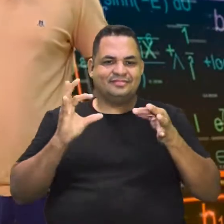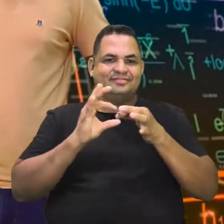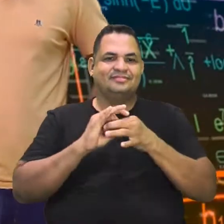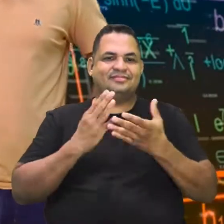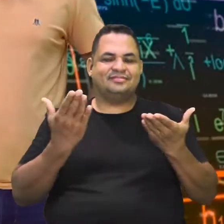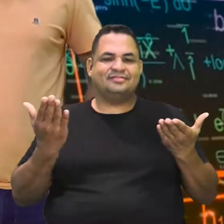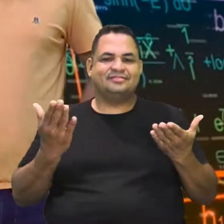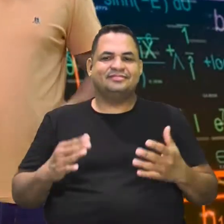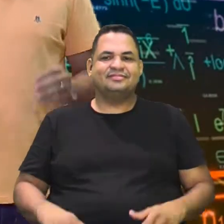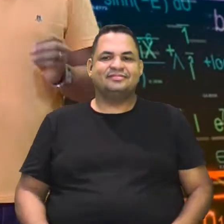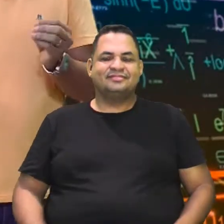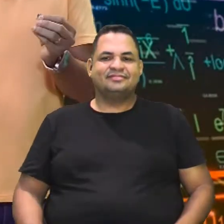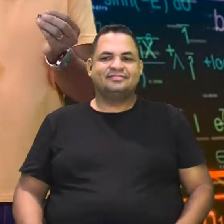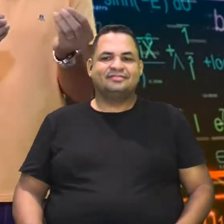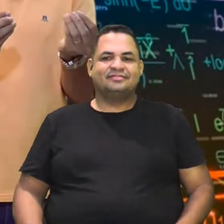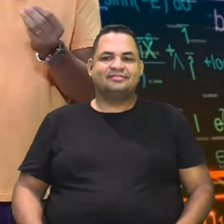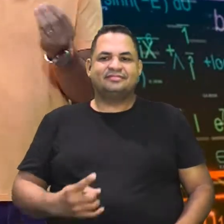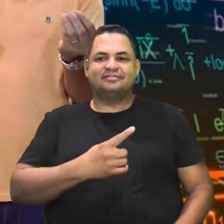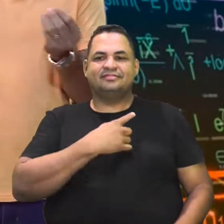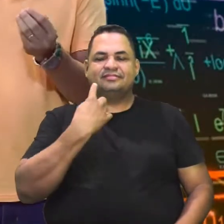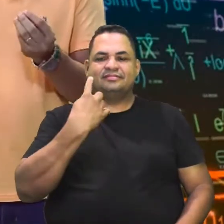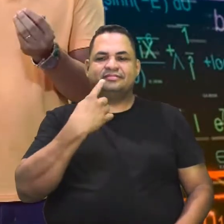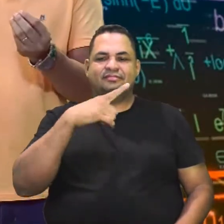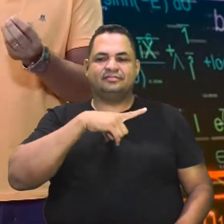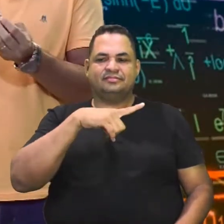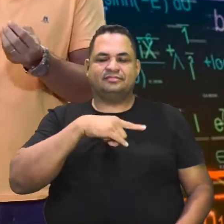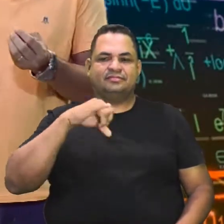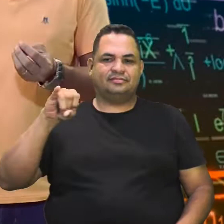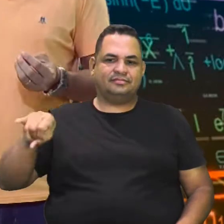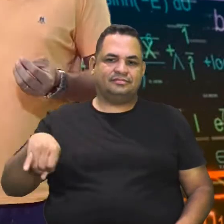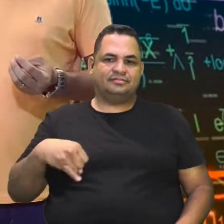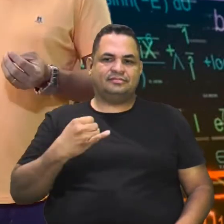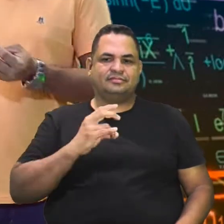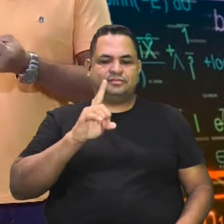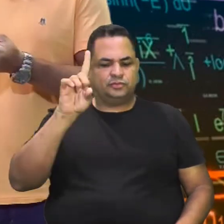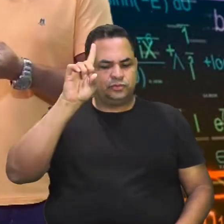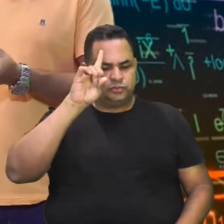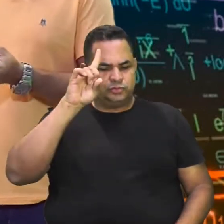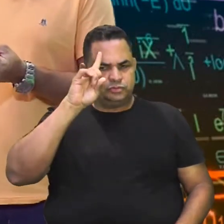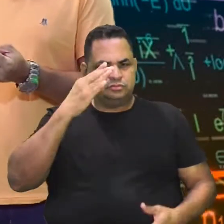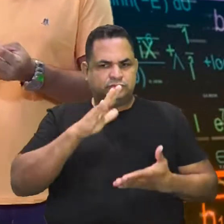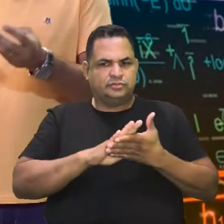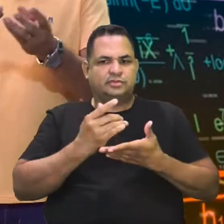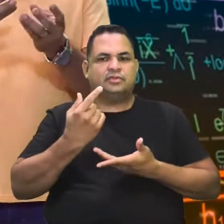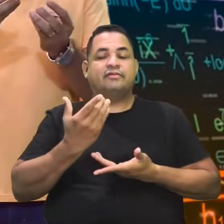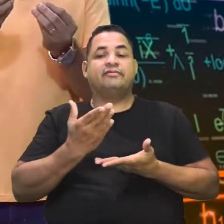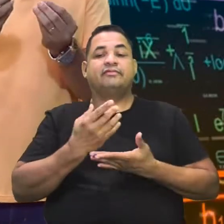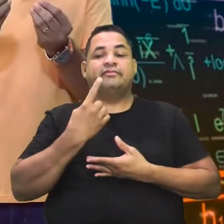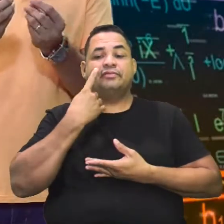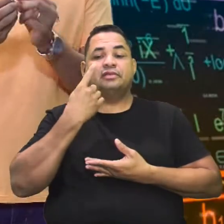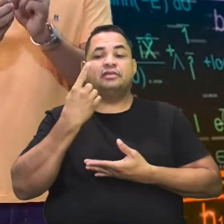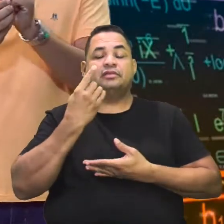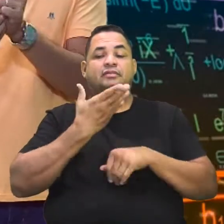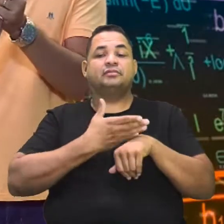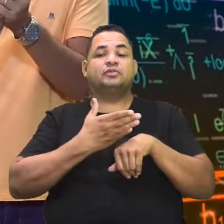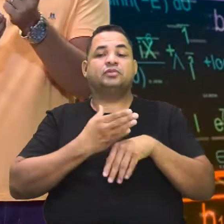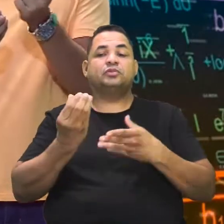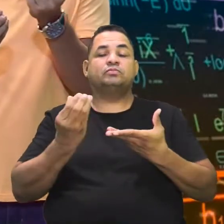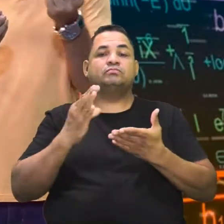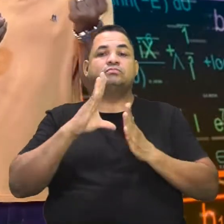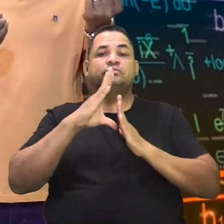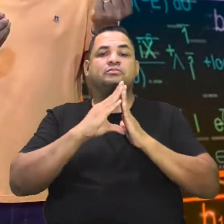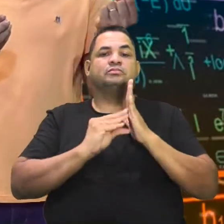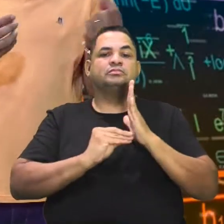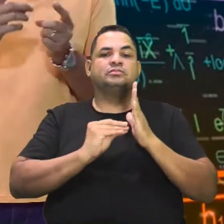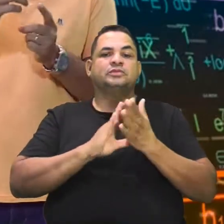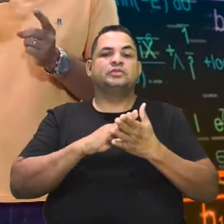vai conectar? Bom, nós temos os juros, tem que jogar no dia a dia, para ver na prática o que acontece. E aí tem conteúdos